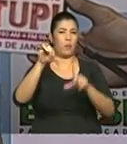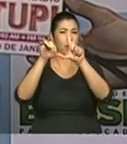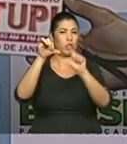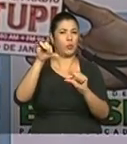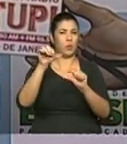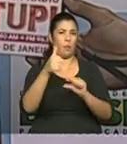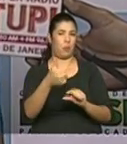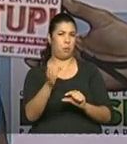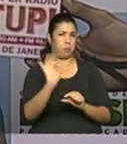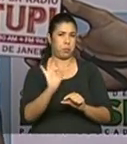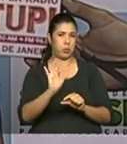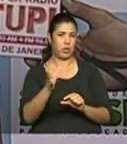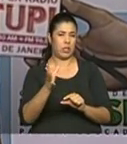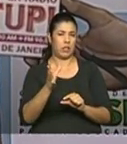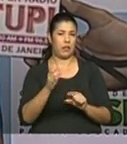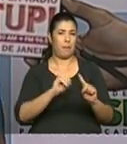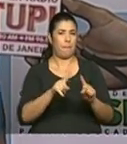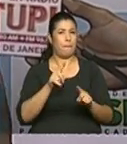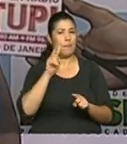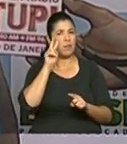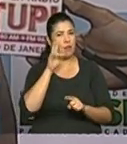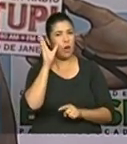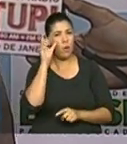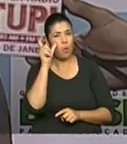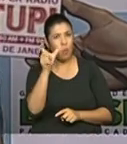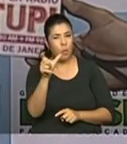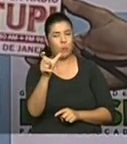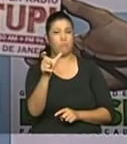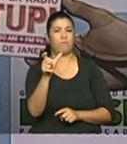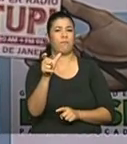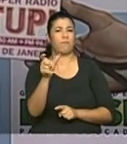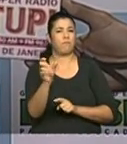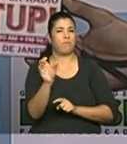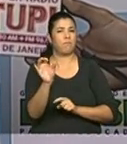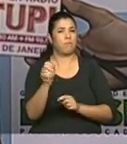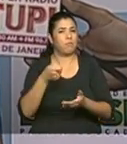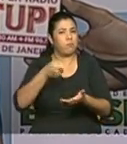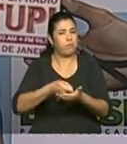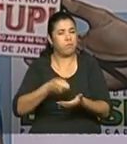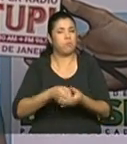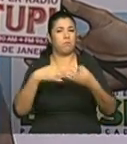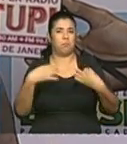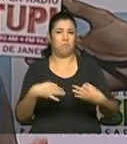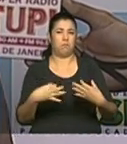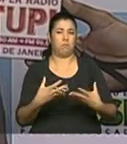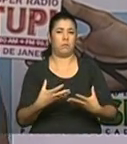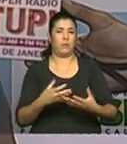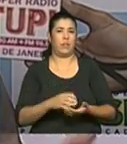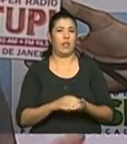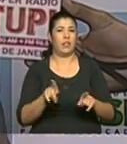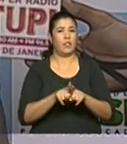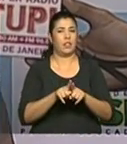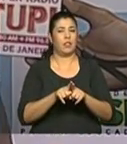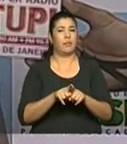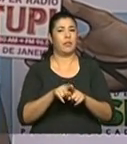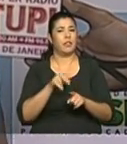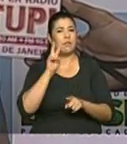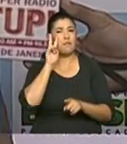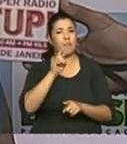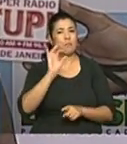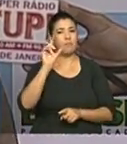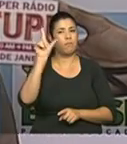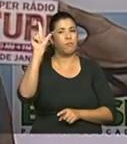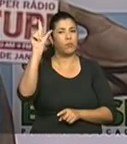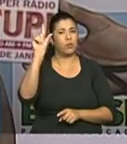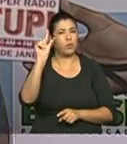3 anos. Mas nós observaremos, isso com muita consistência eu posso dizer, a progressiva redução